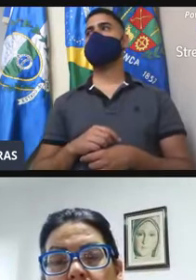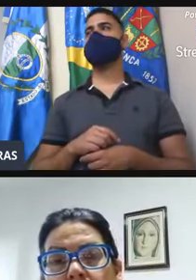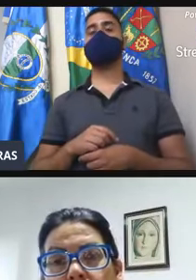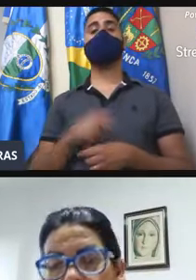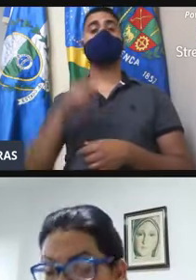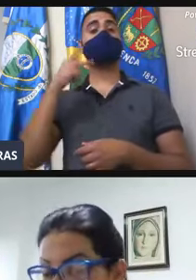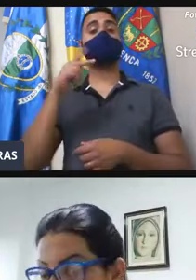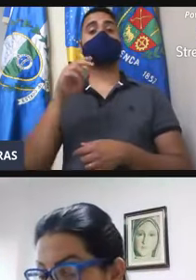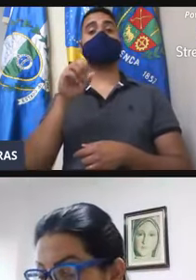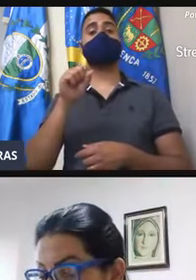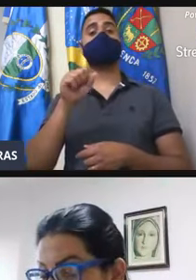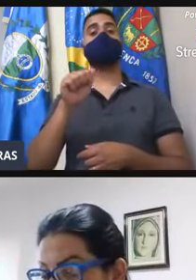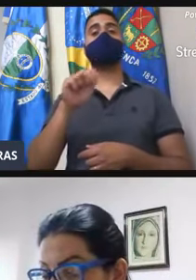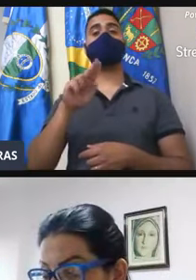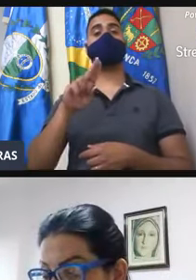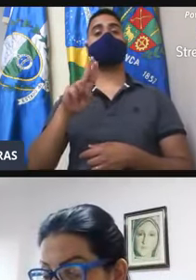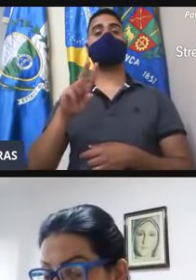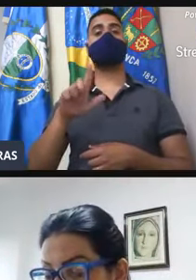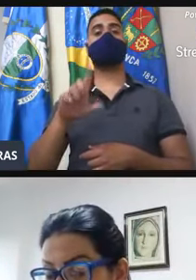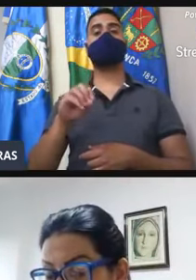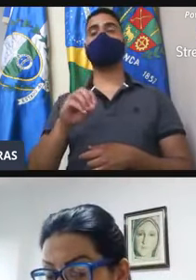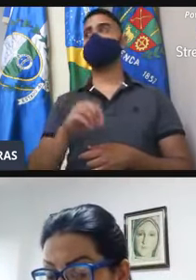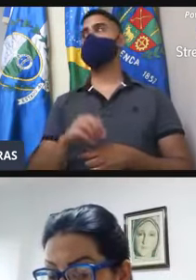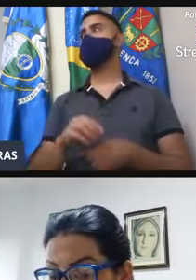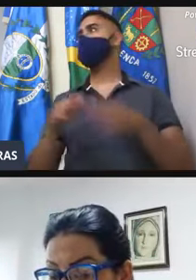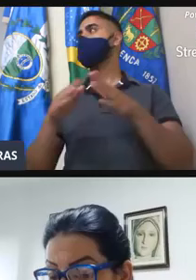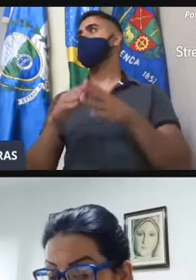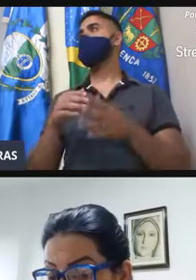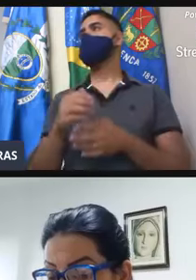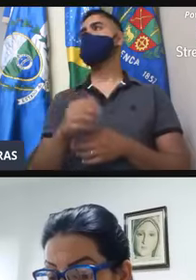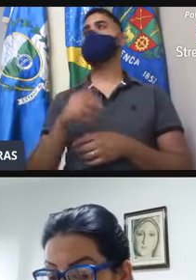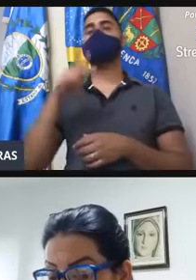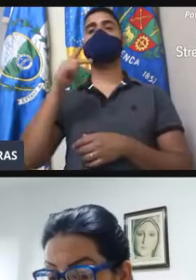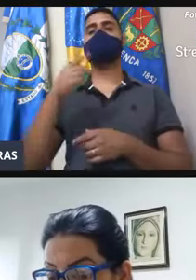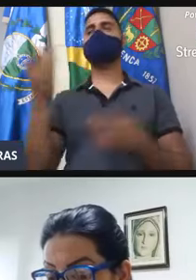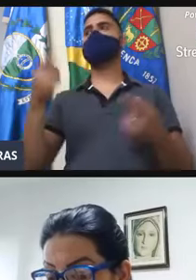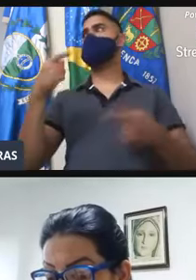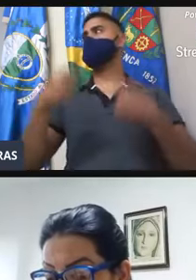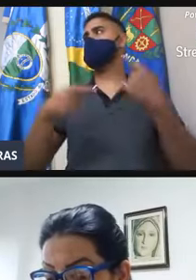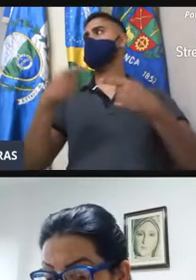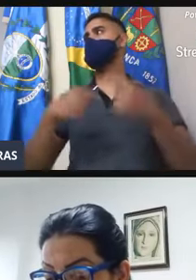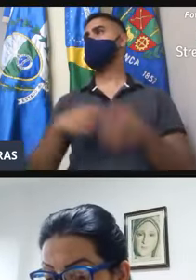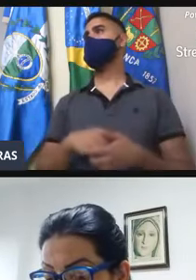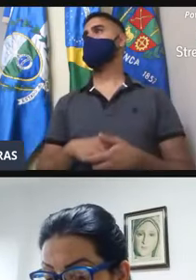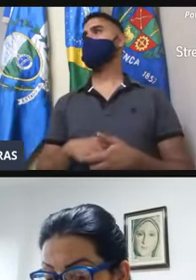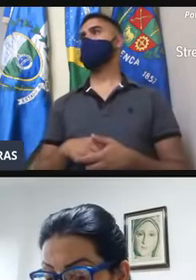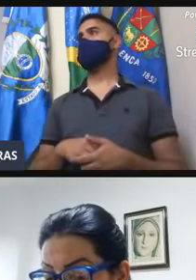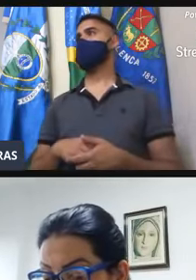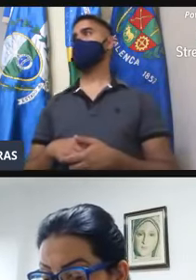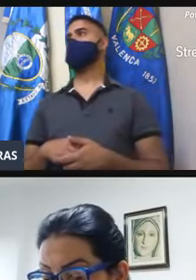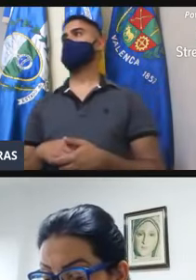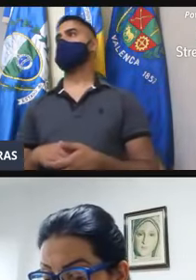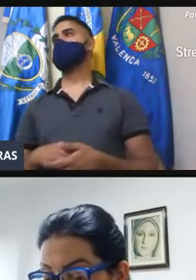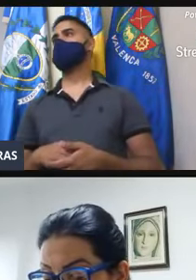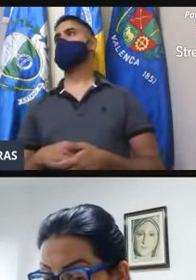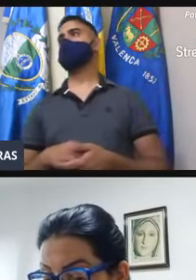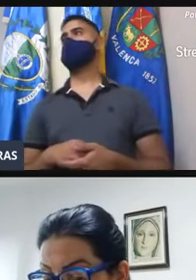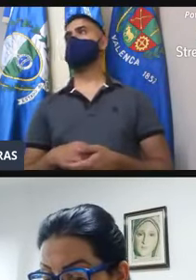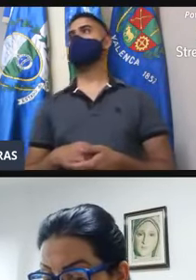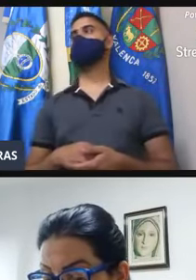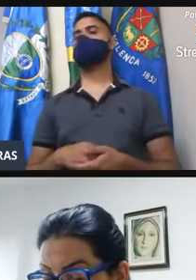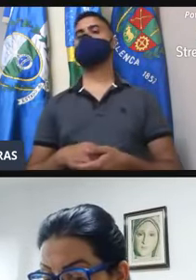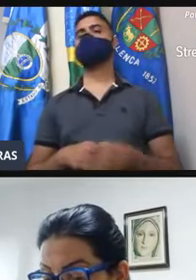sessões, 28 de julho, vereador Saulo Correia. Requerimento do vereador está em discussão. Não tendo quem queira discutir,